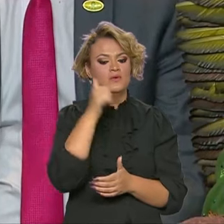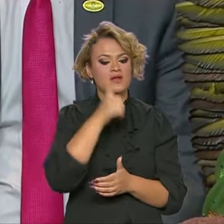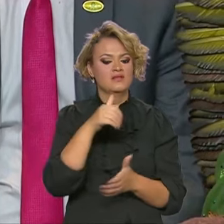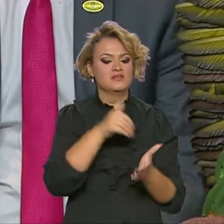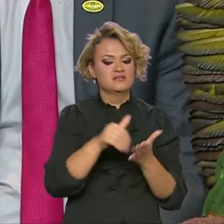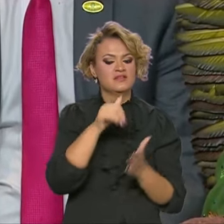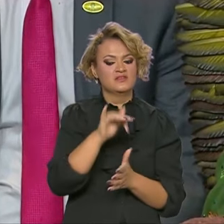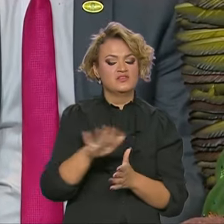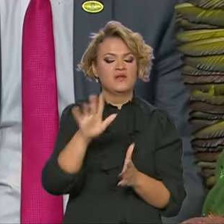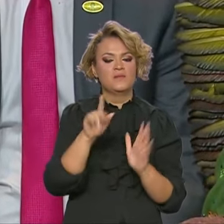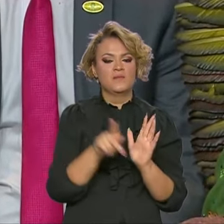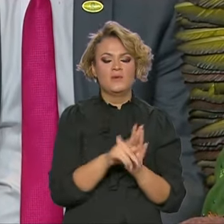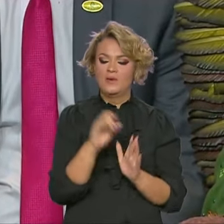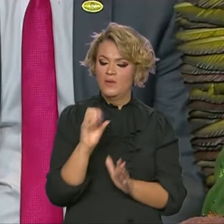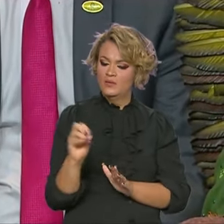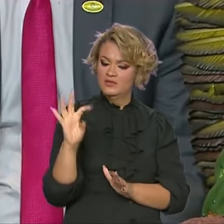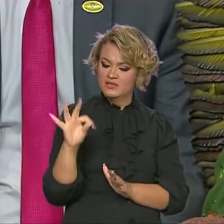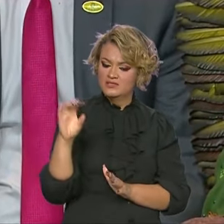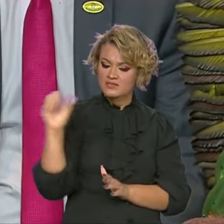secretária-geral da OTCA,